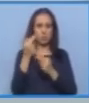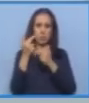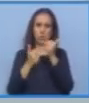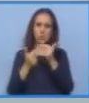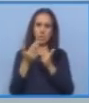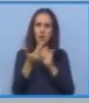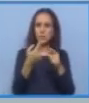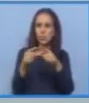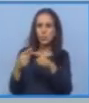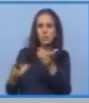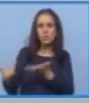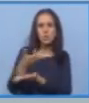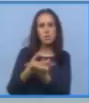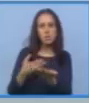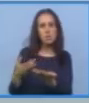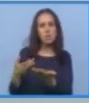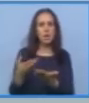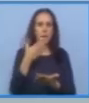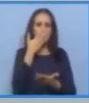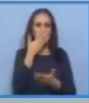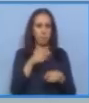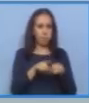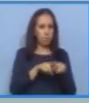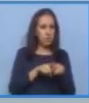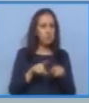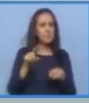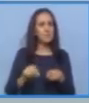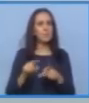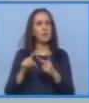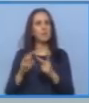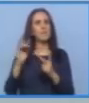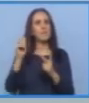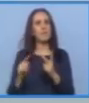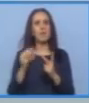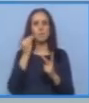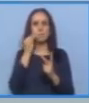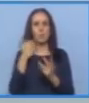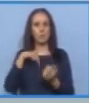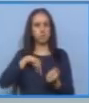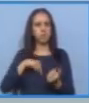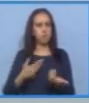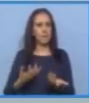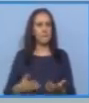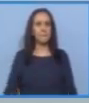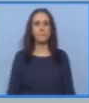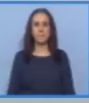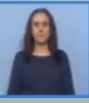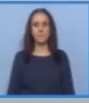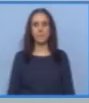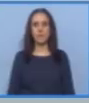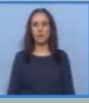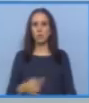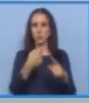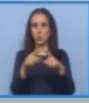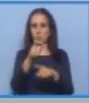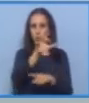as diferenças? A ti tem quase uma dimensão política, mas também tem uma dimensão de fé, de fundo, não é? Há uma maneira cristã de lidar com a